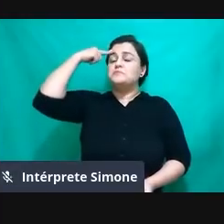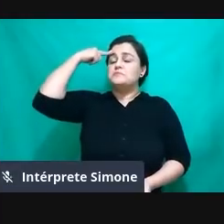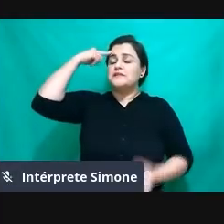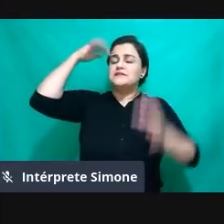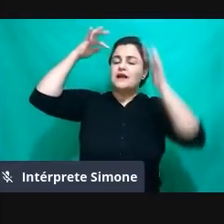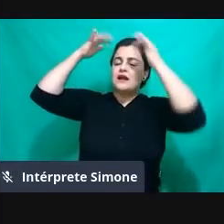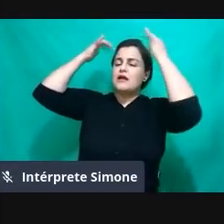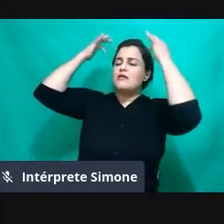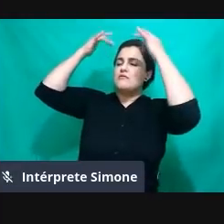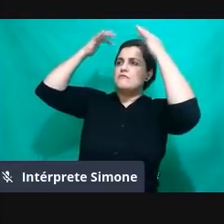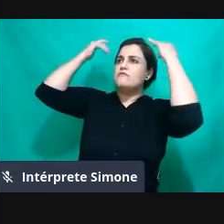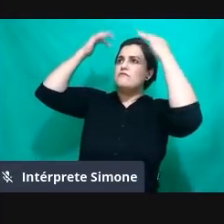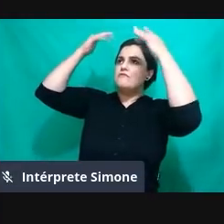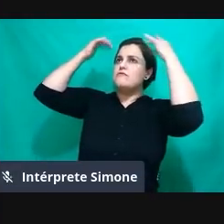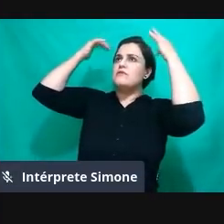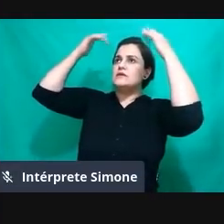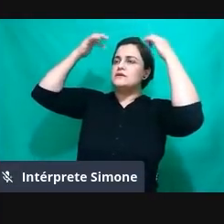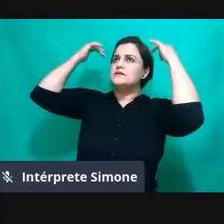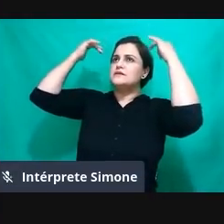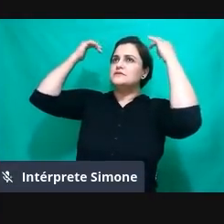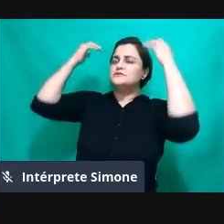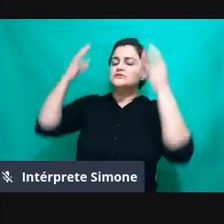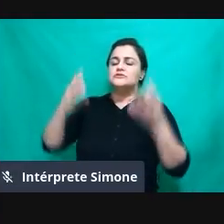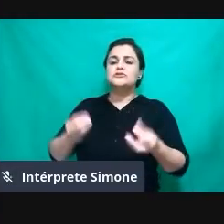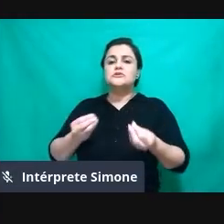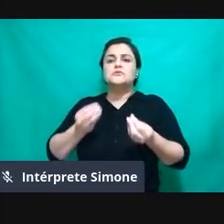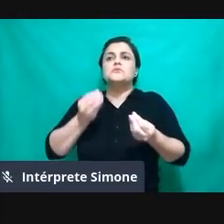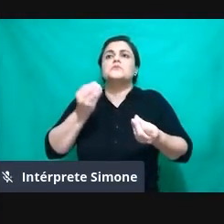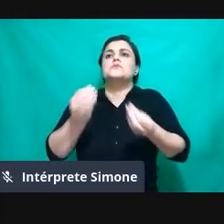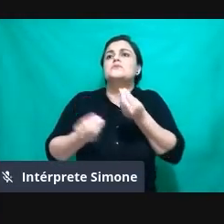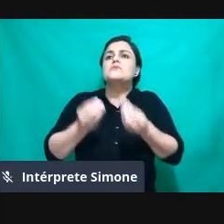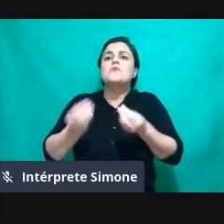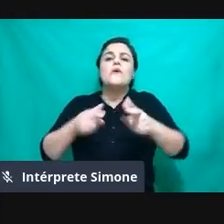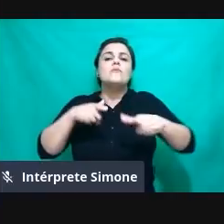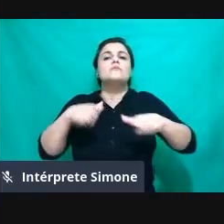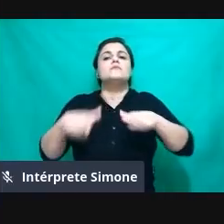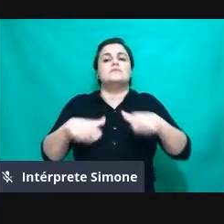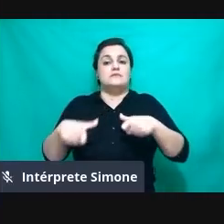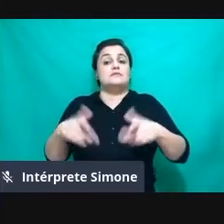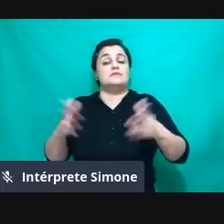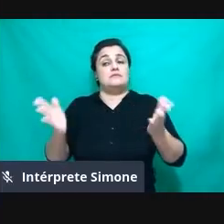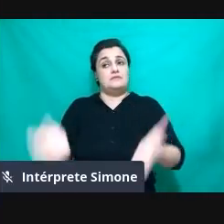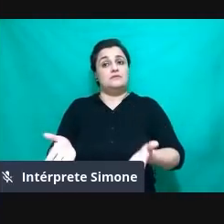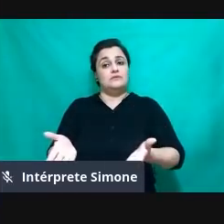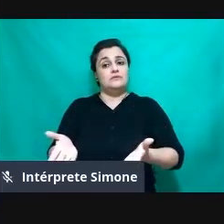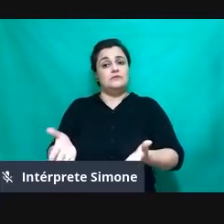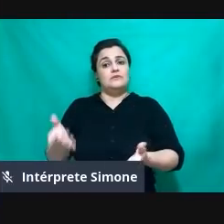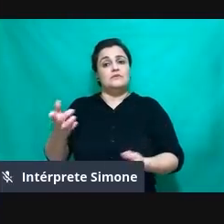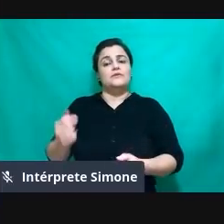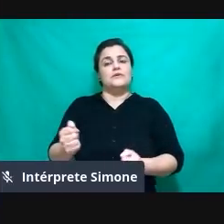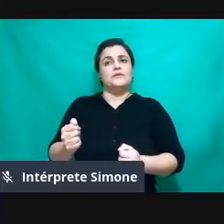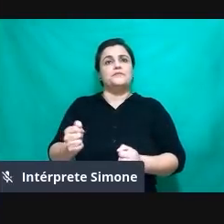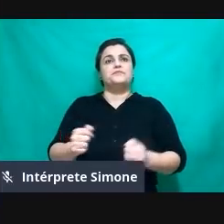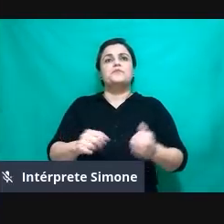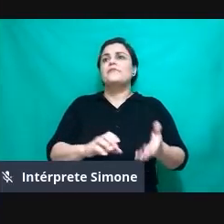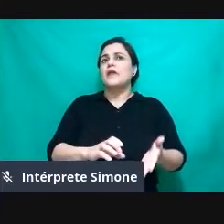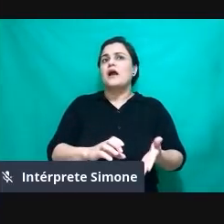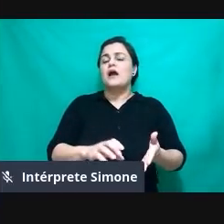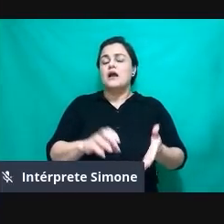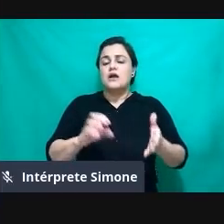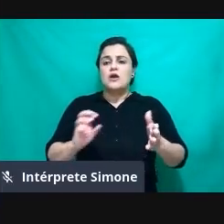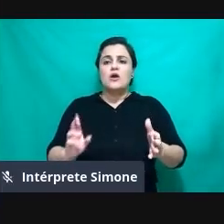estamos lidando neste momento, se é com rigidez, com flexibilidade, e que o currículo, ele sempre precisa